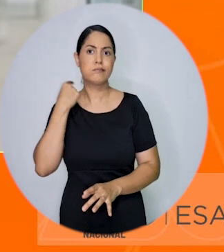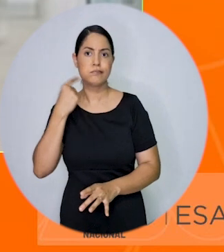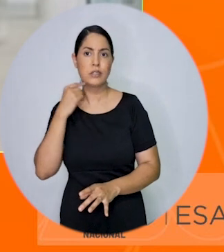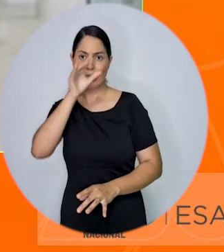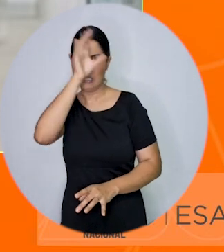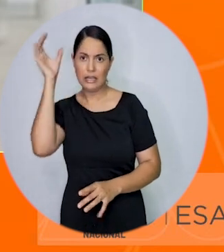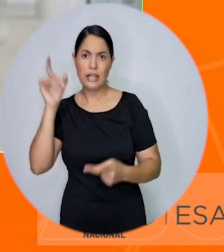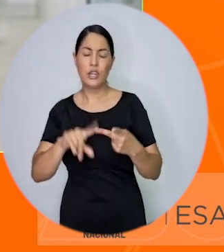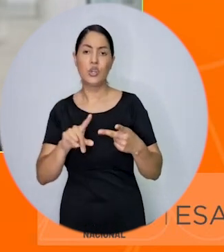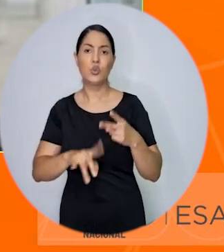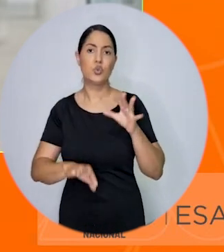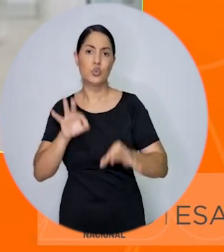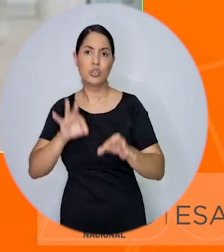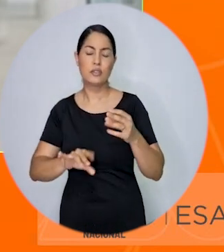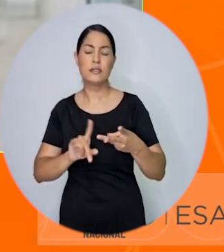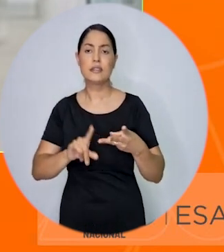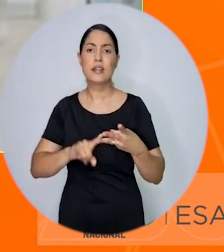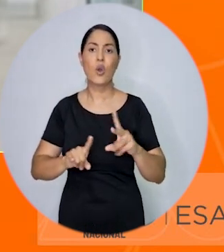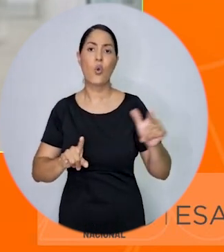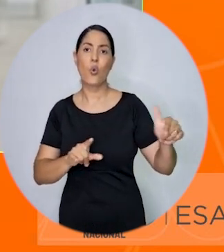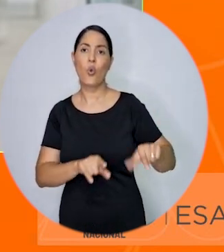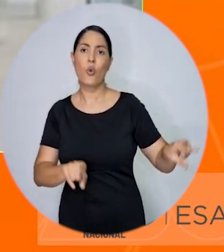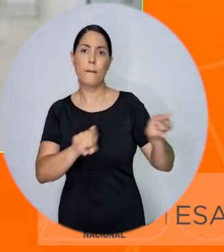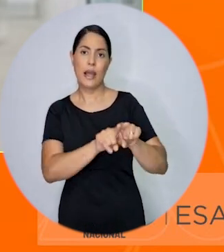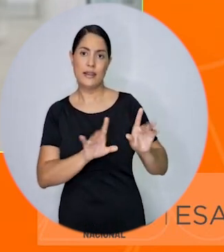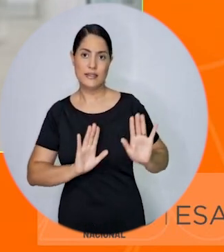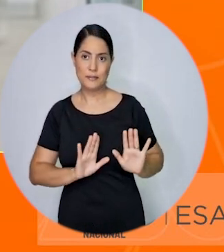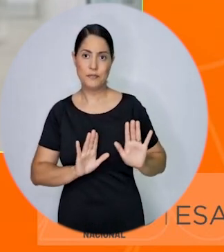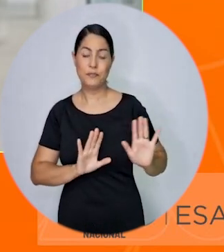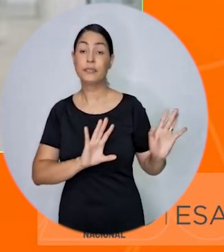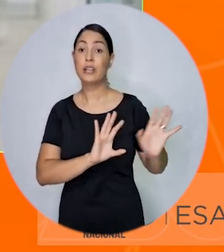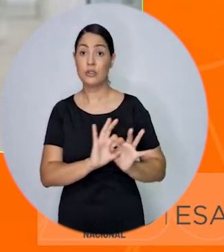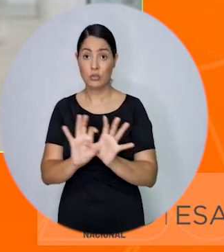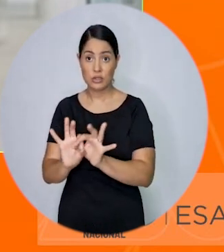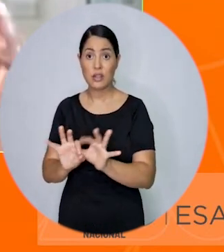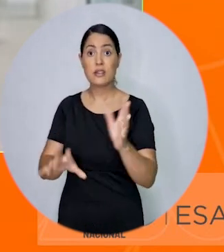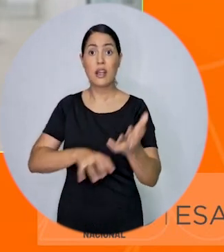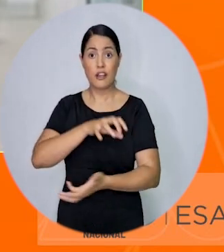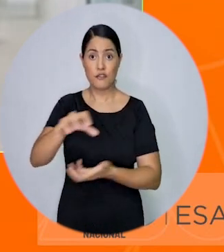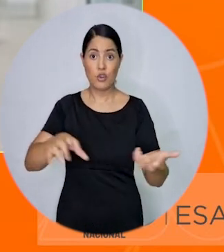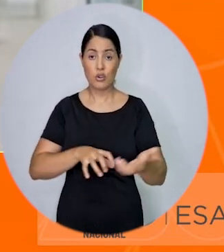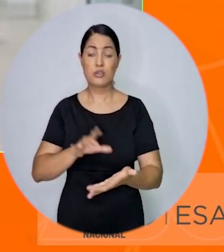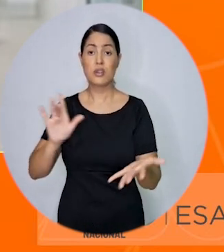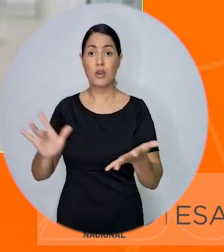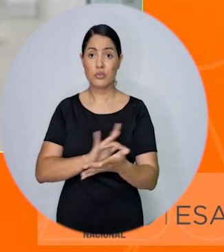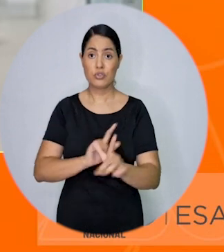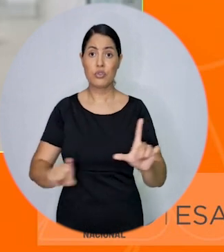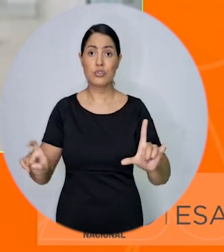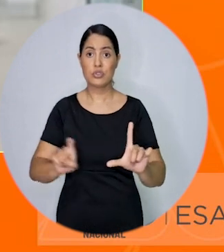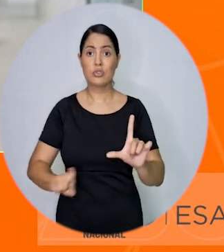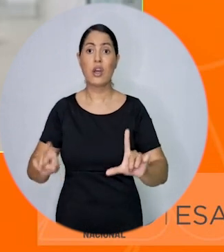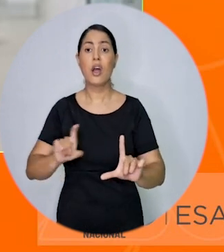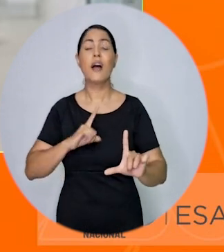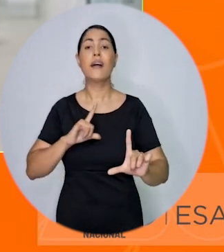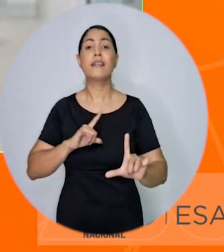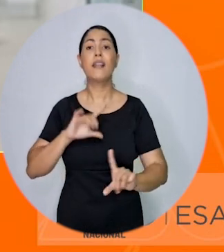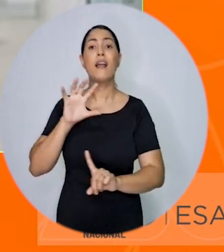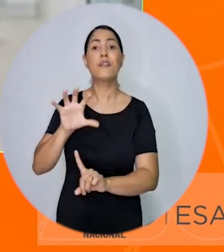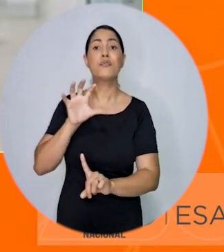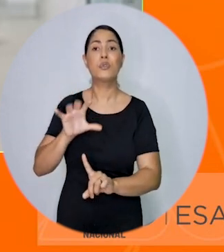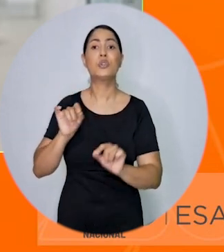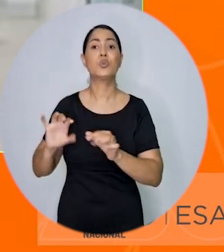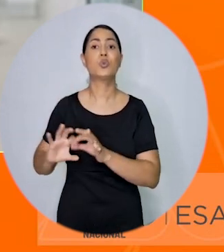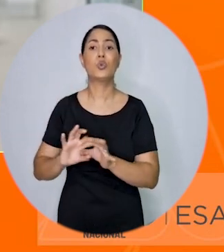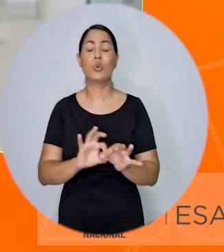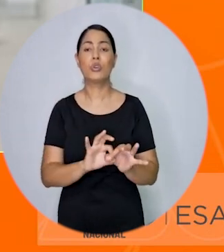seus clientes, seja com o judiciário, seja com os seus pares. A revolução digital é um fenômeno que possibilita ao ser